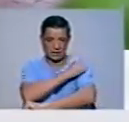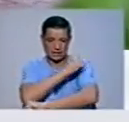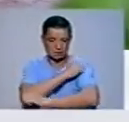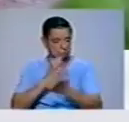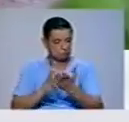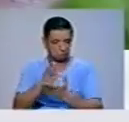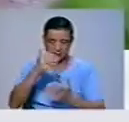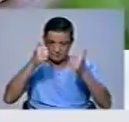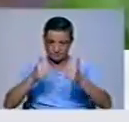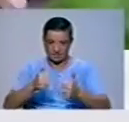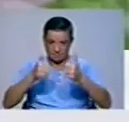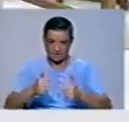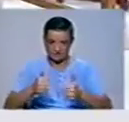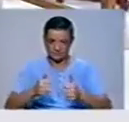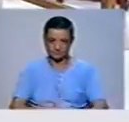correu bem.